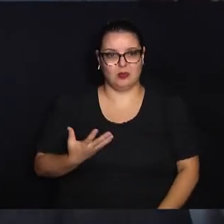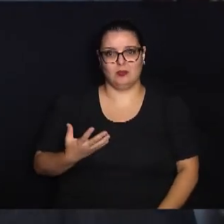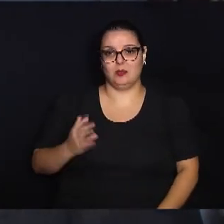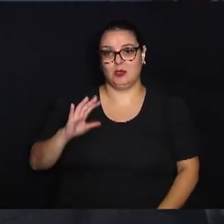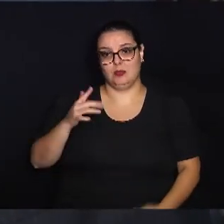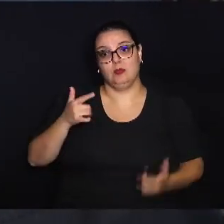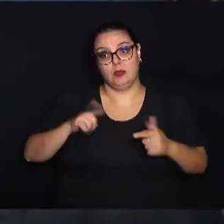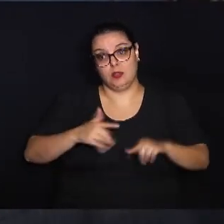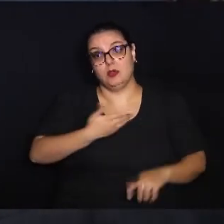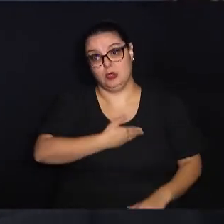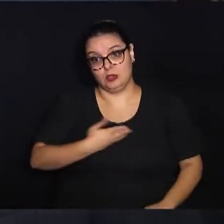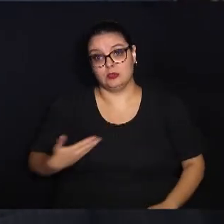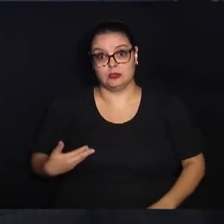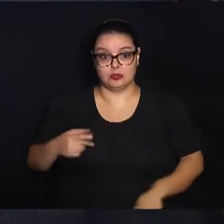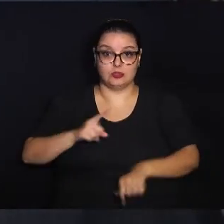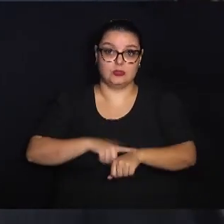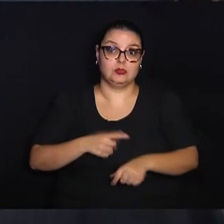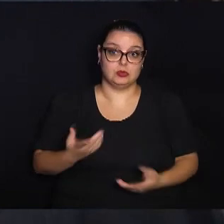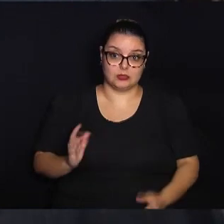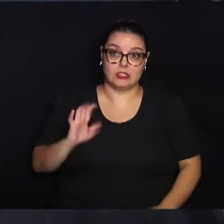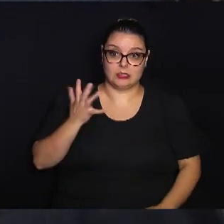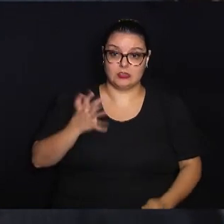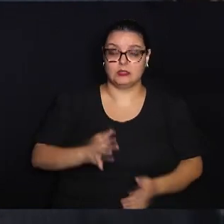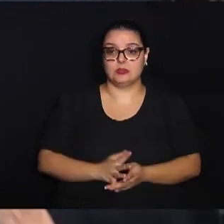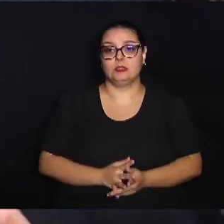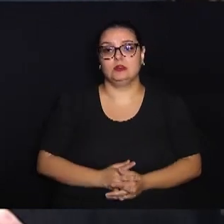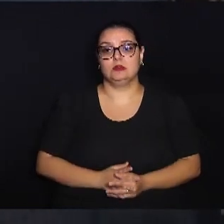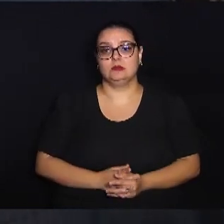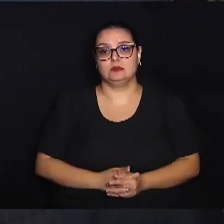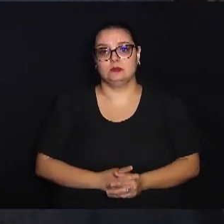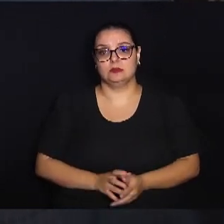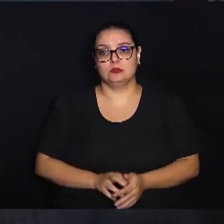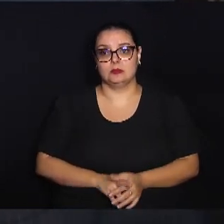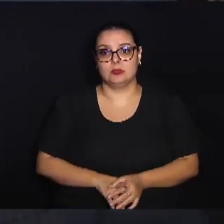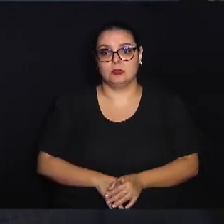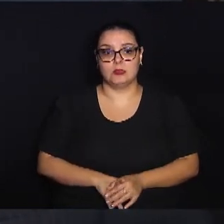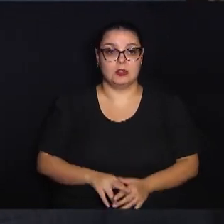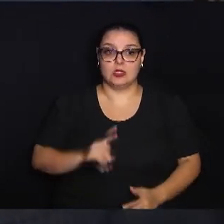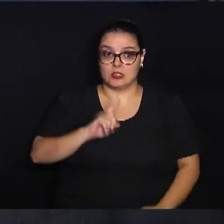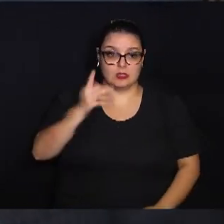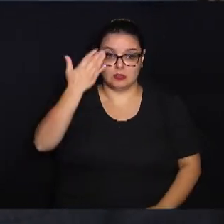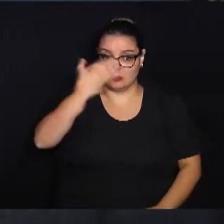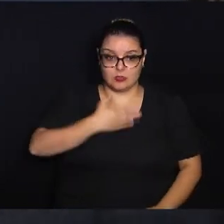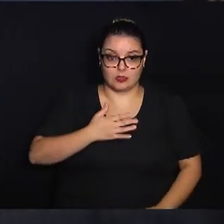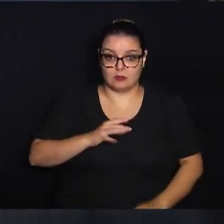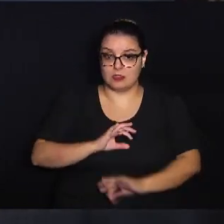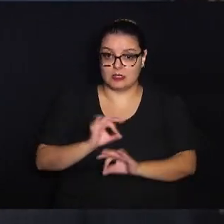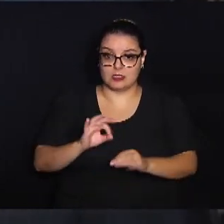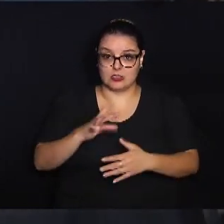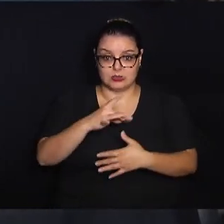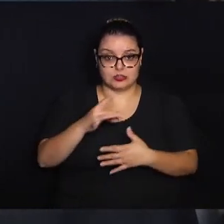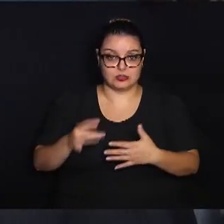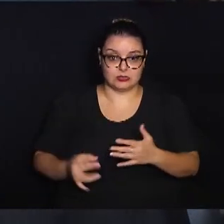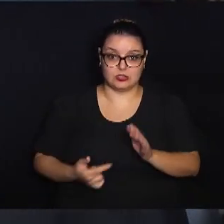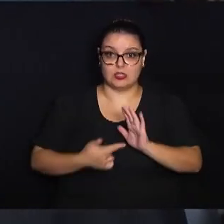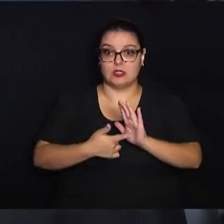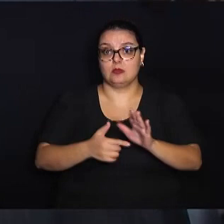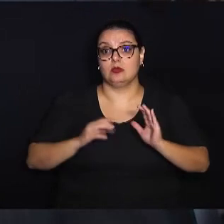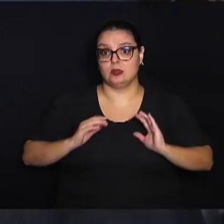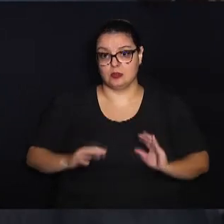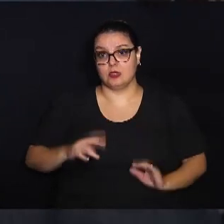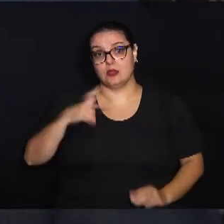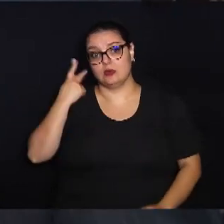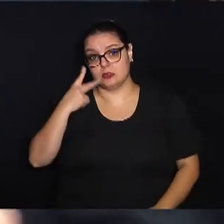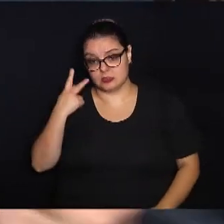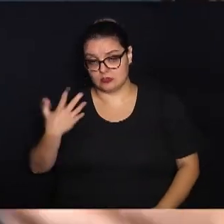espaço público, no horário que aconteceu, a denúncia não comprova nenhum elemento que demonstre que a conduta da